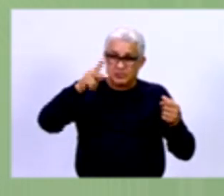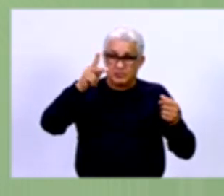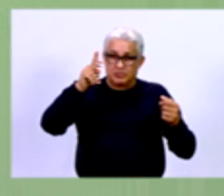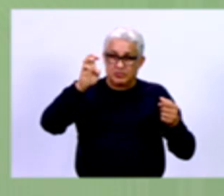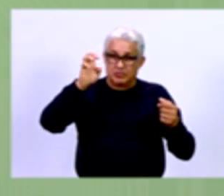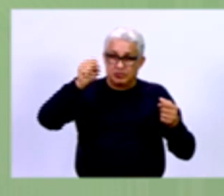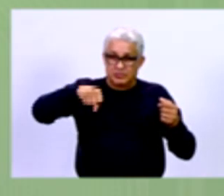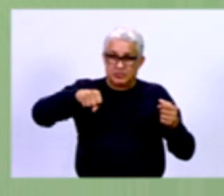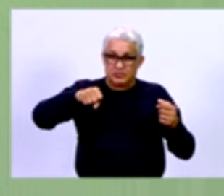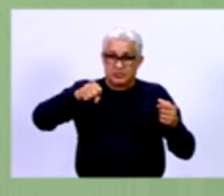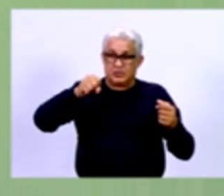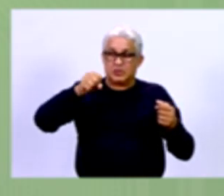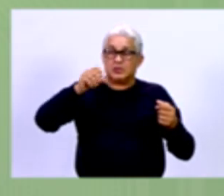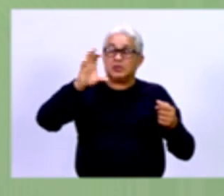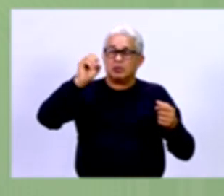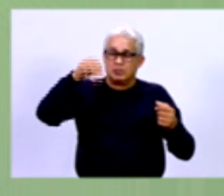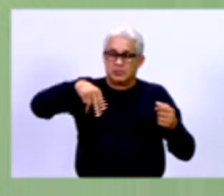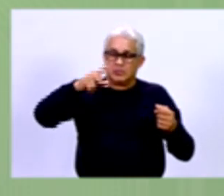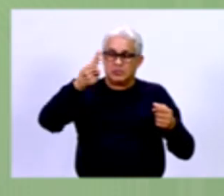Perfeito. Então,